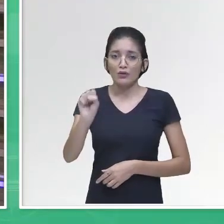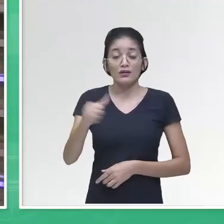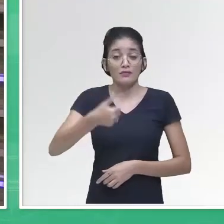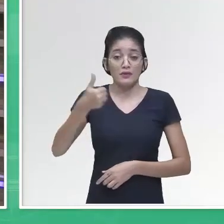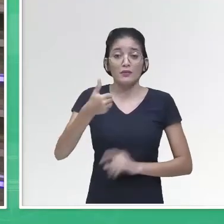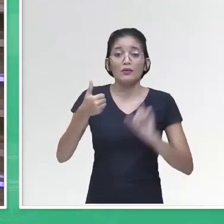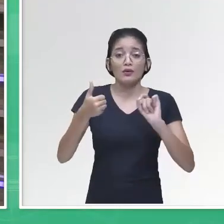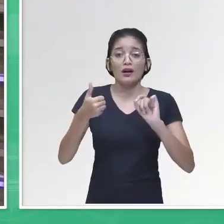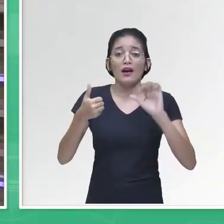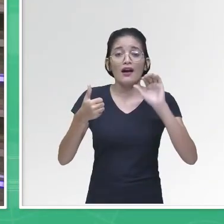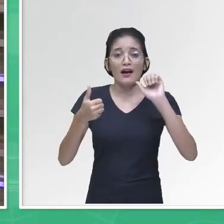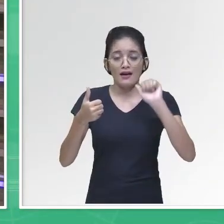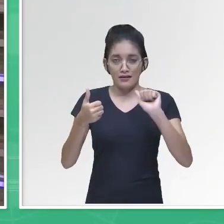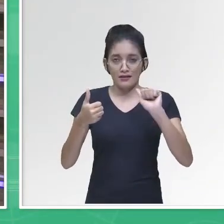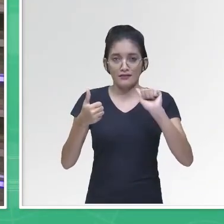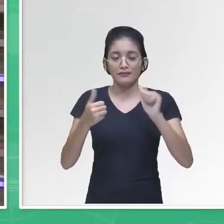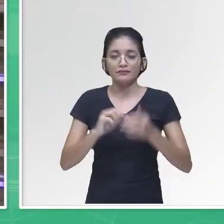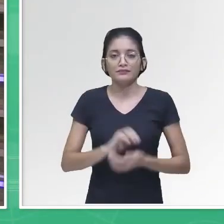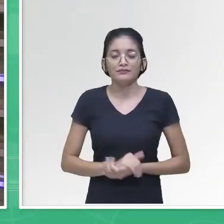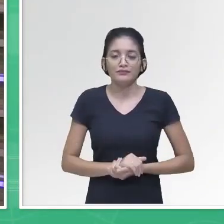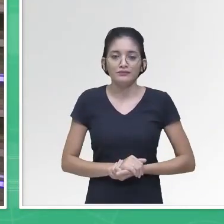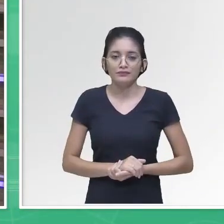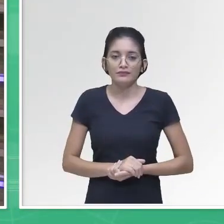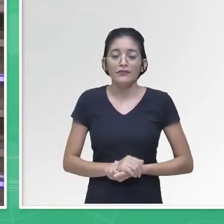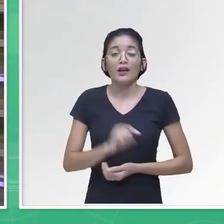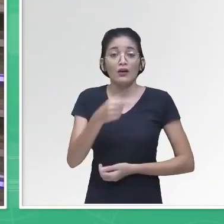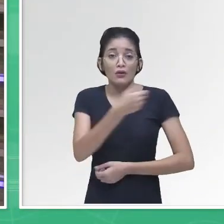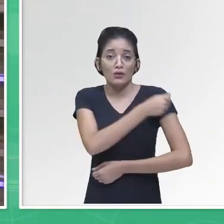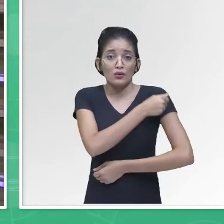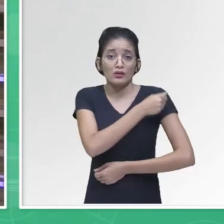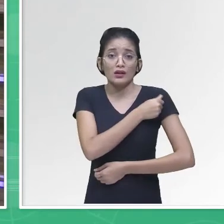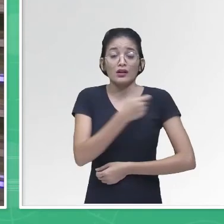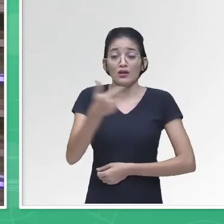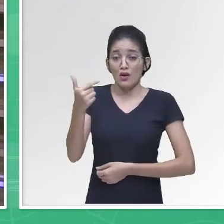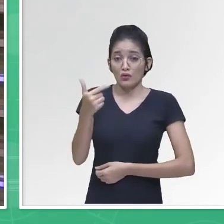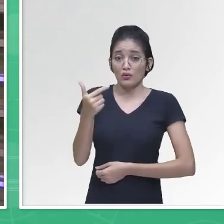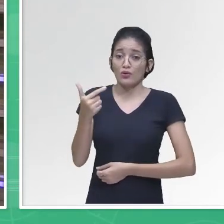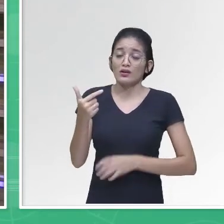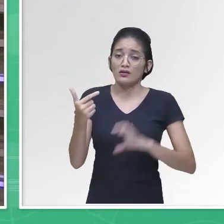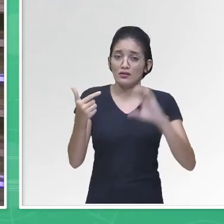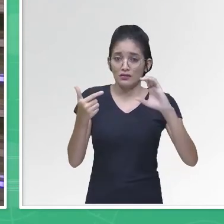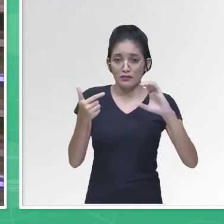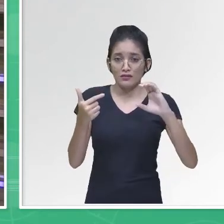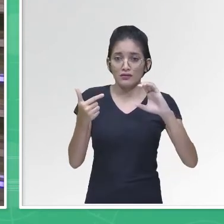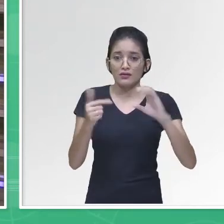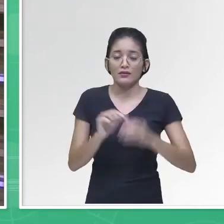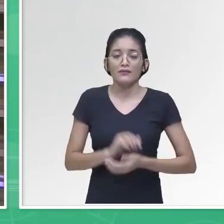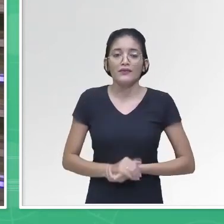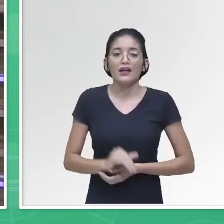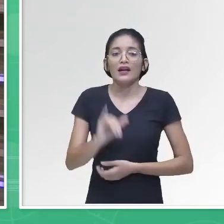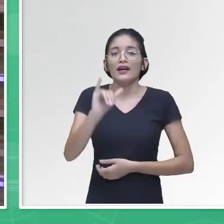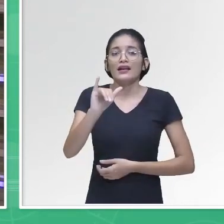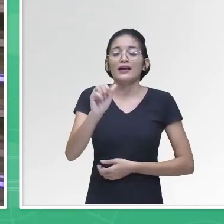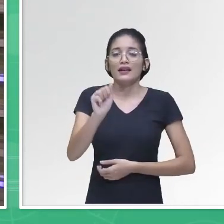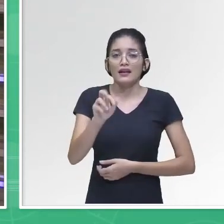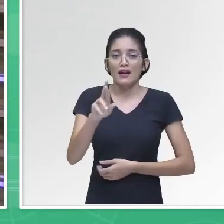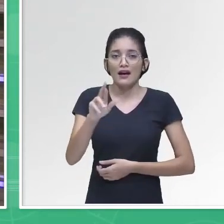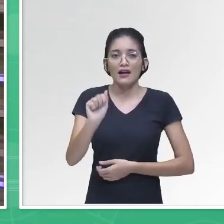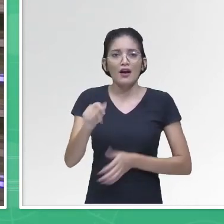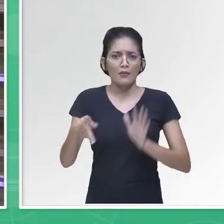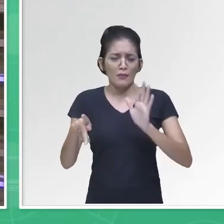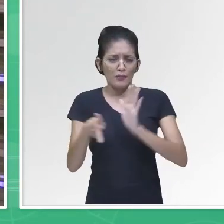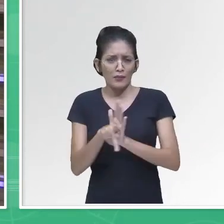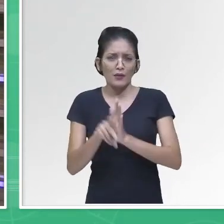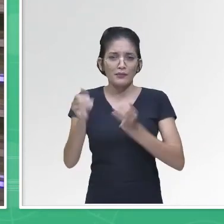letra A. Alcemir, questão 2, letra C. E a Yara, né, é professora também de Química. Vocês vão